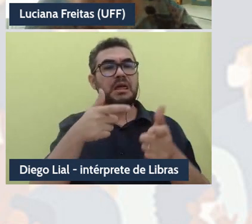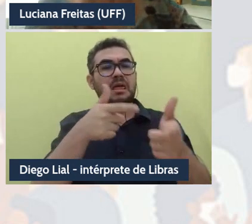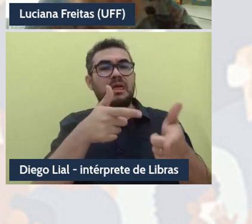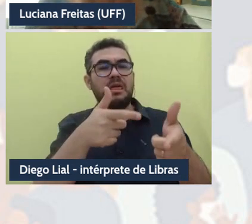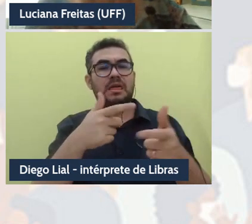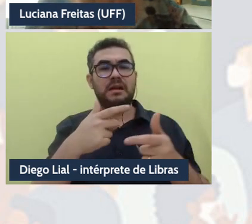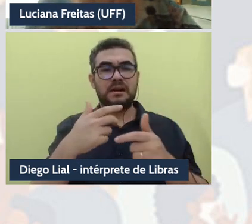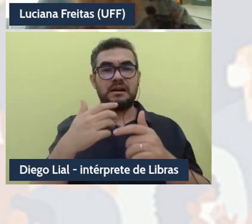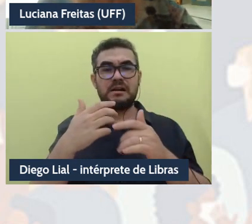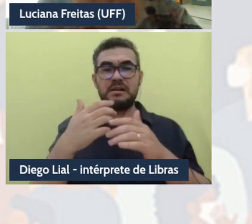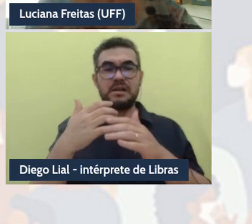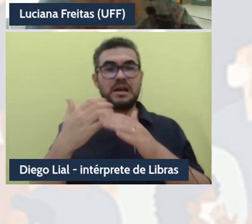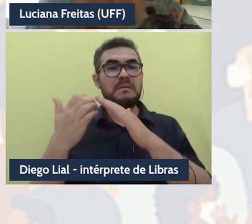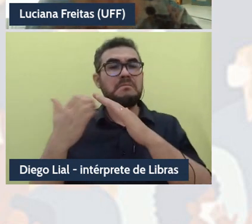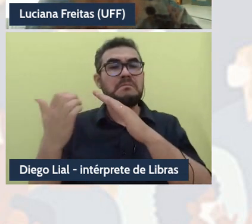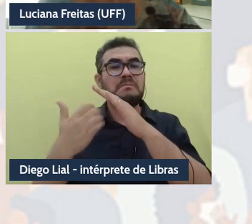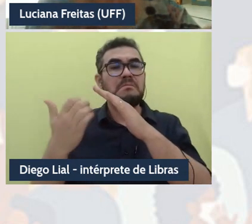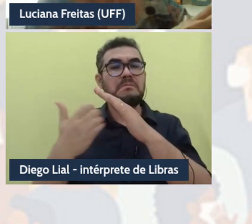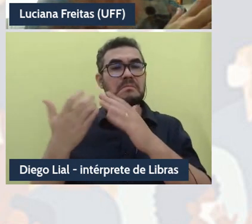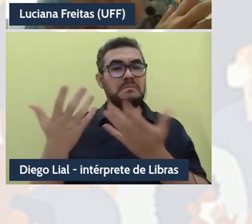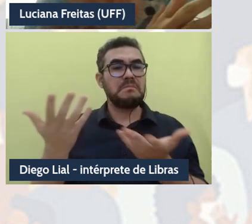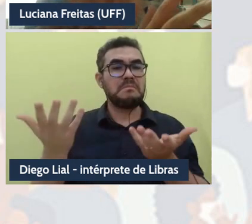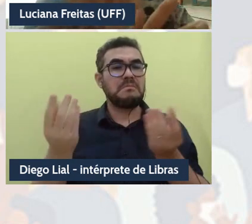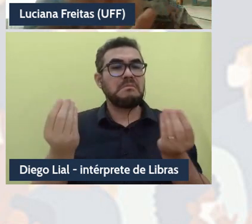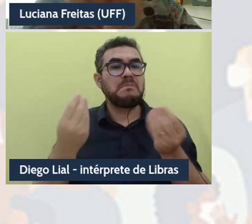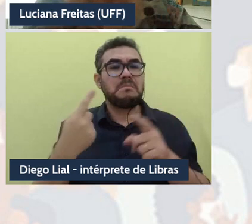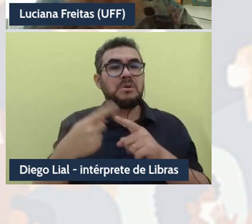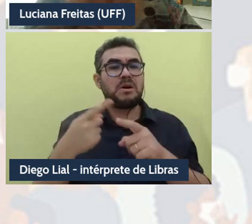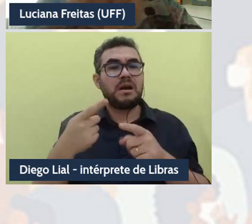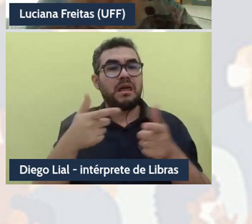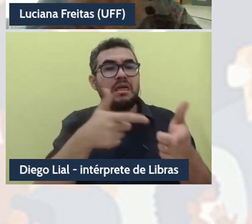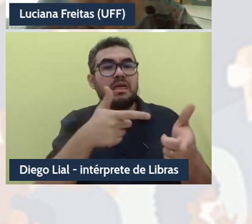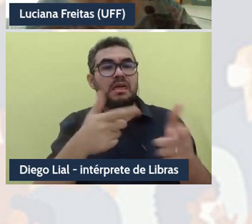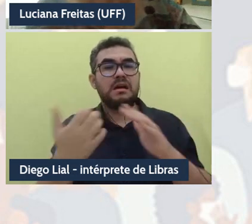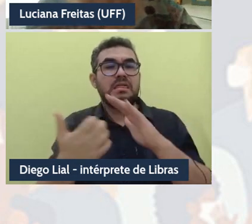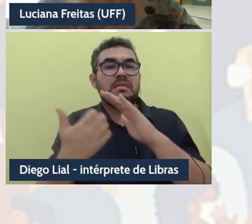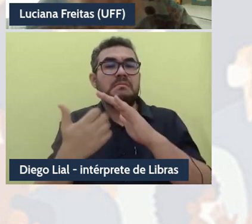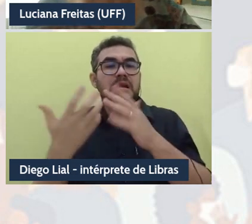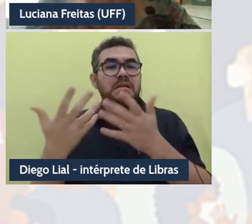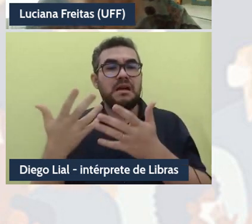chamada de empresarial porque ela está lá,